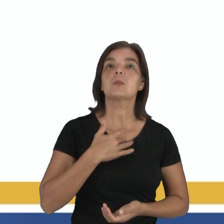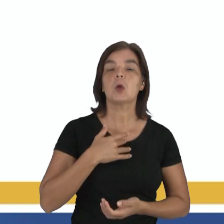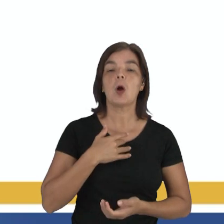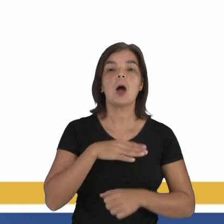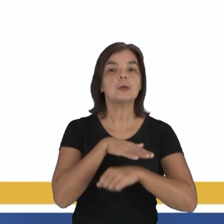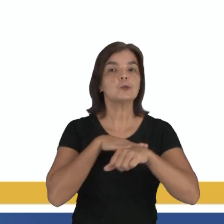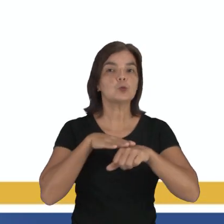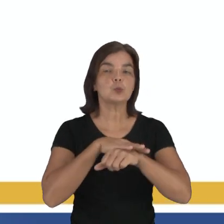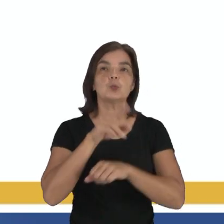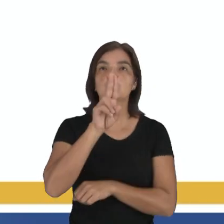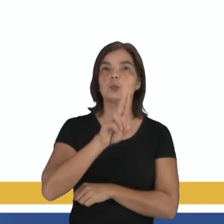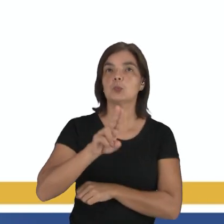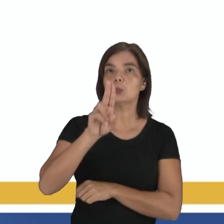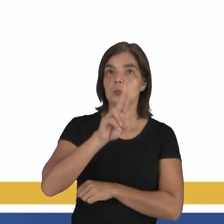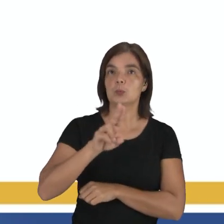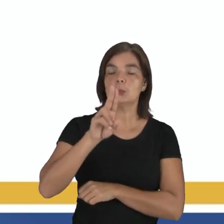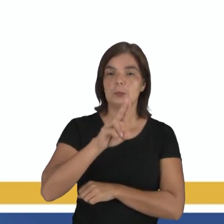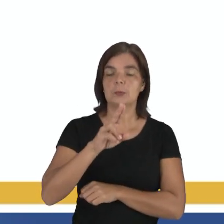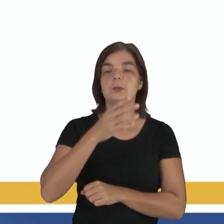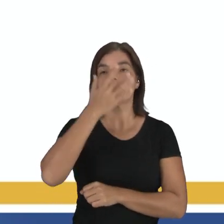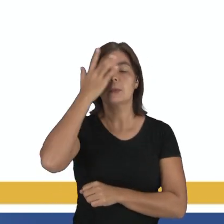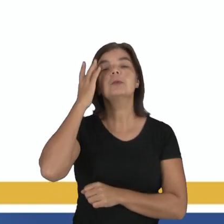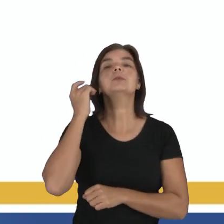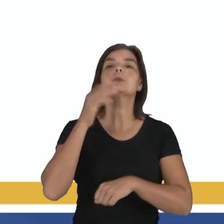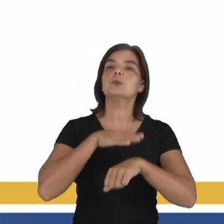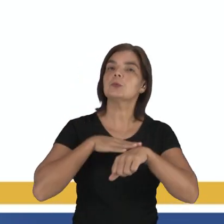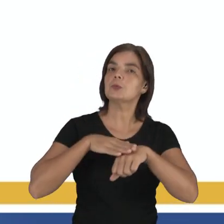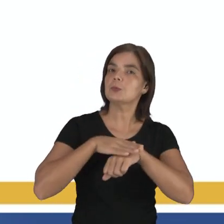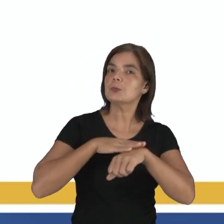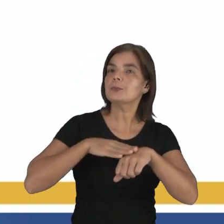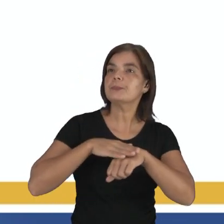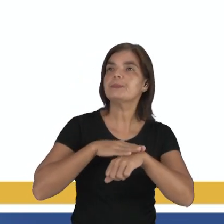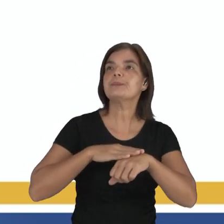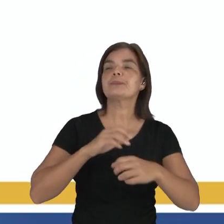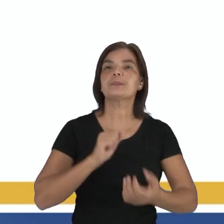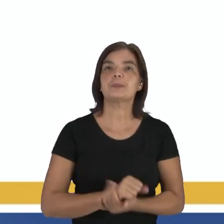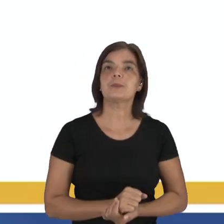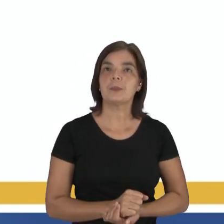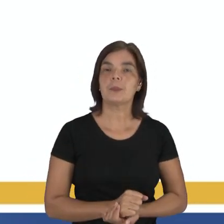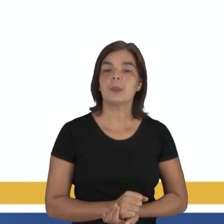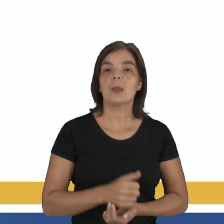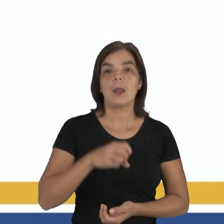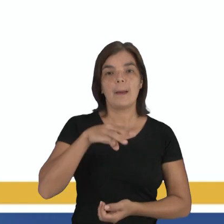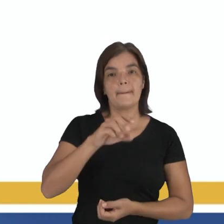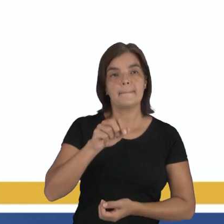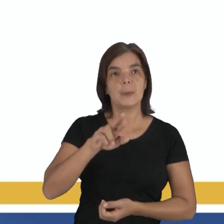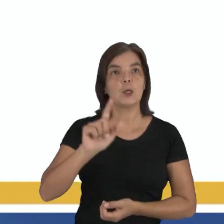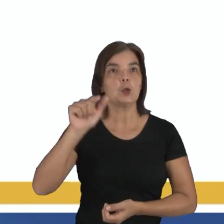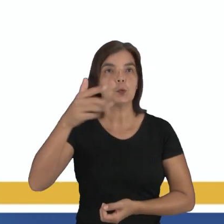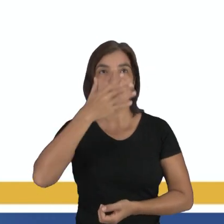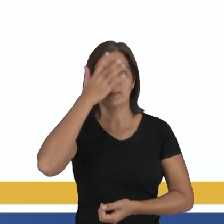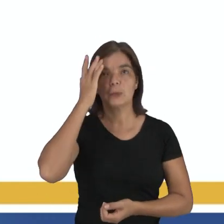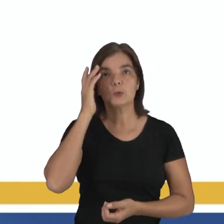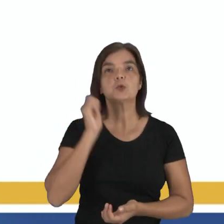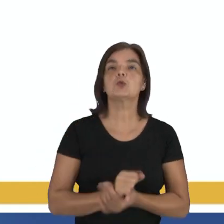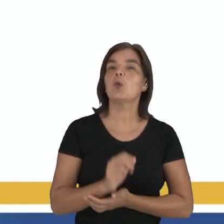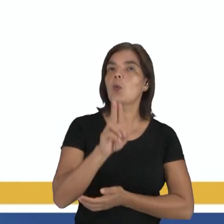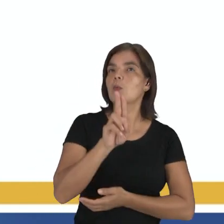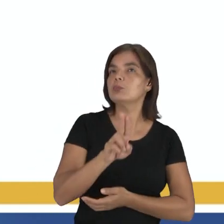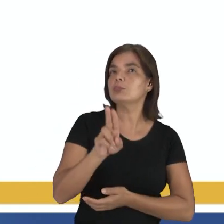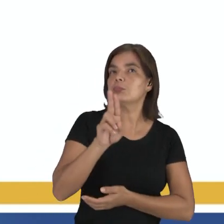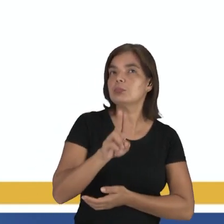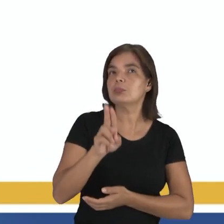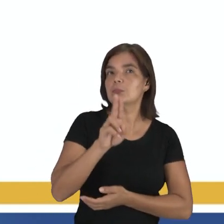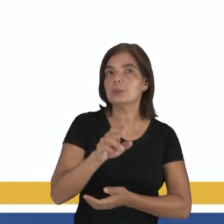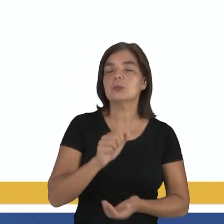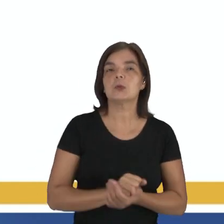Os interlocutores, as pessoas que fazem parte ali da conversa, a Maria e a outra pessoa,